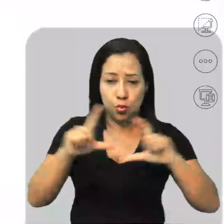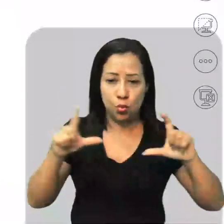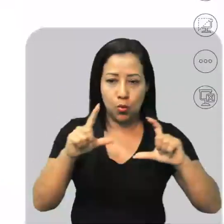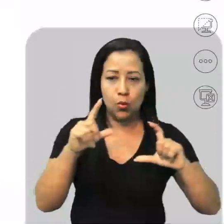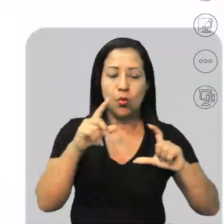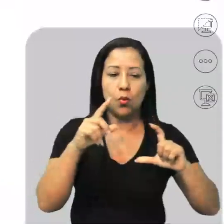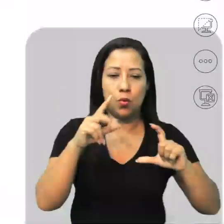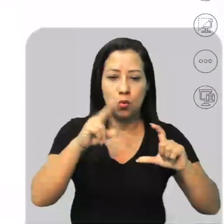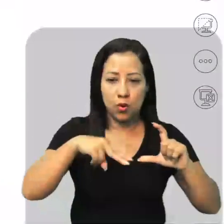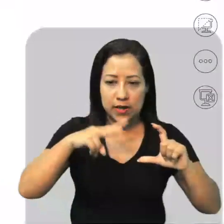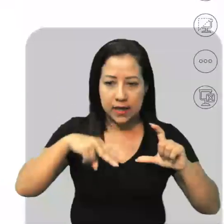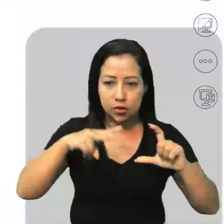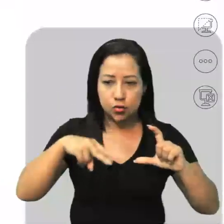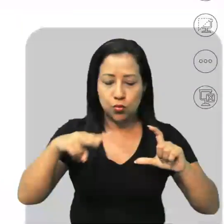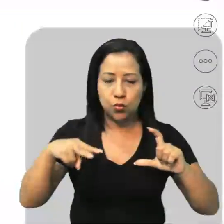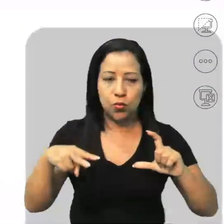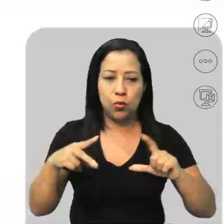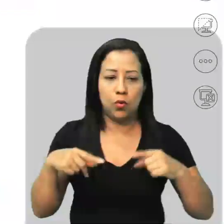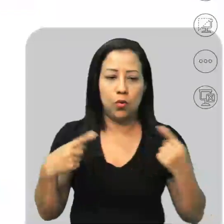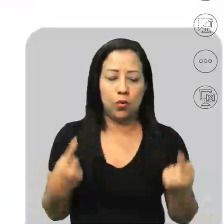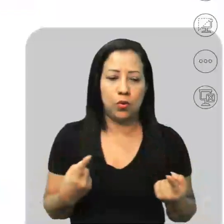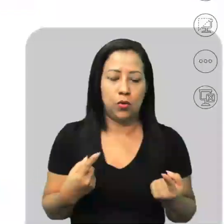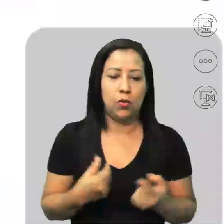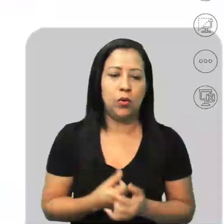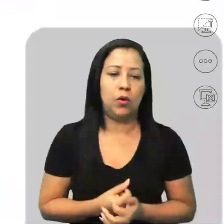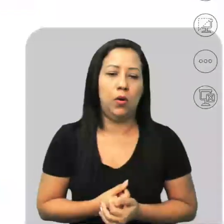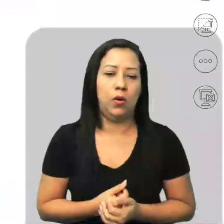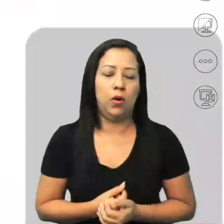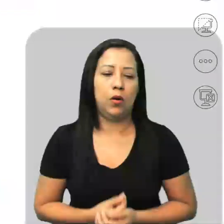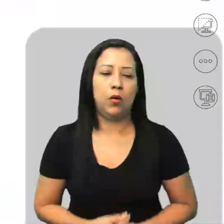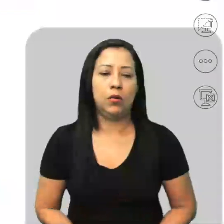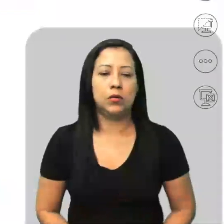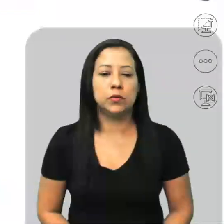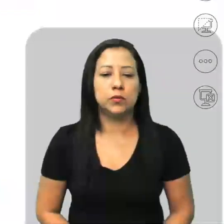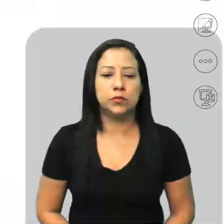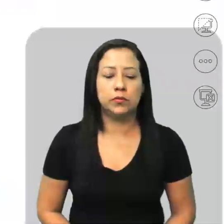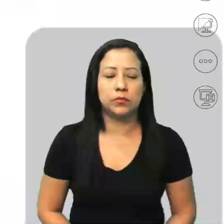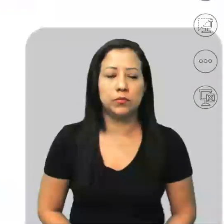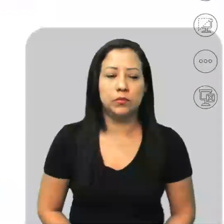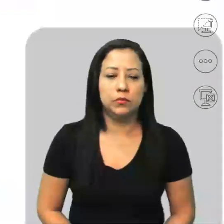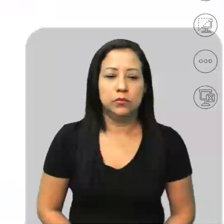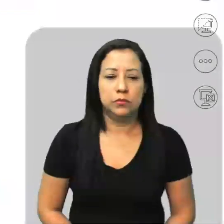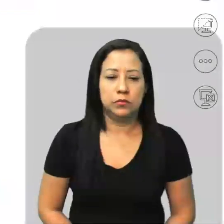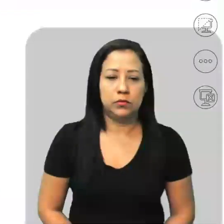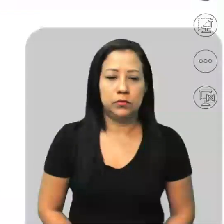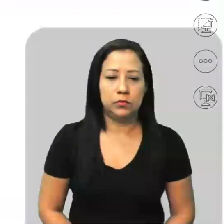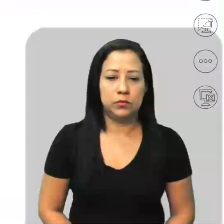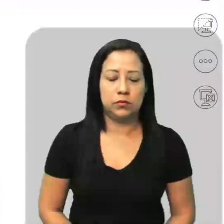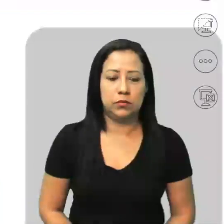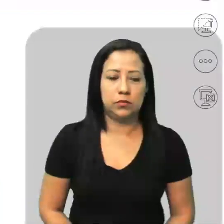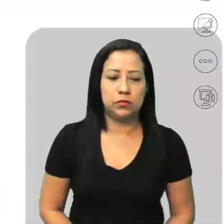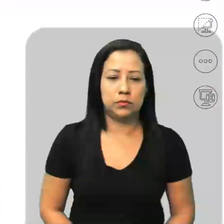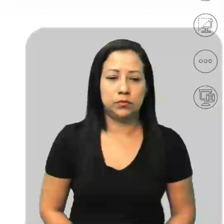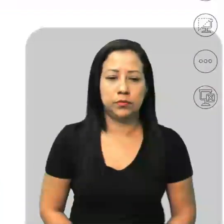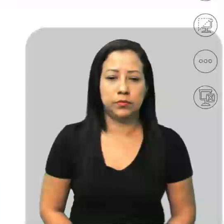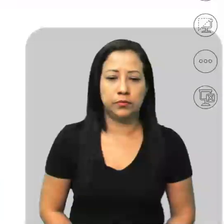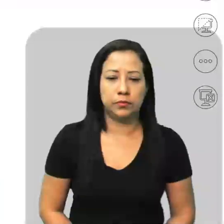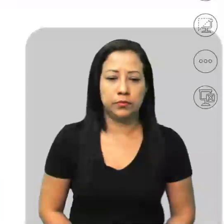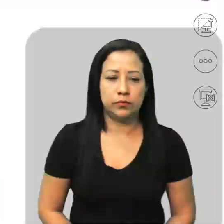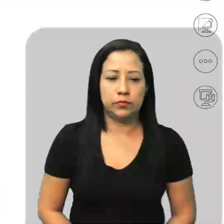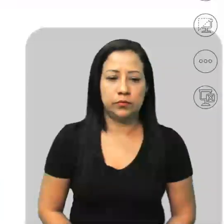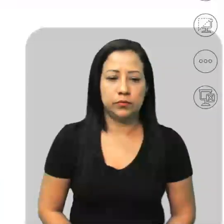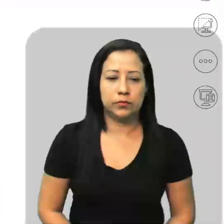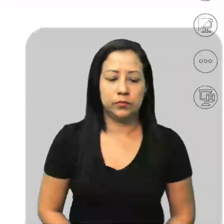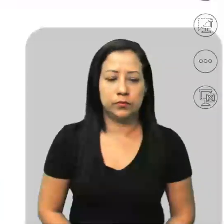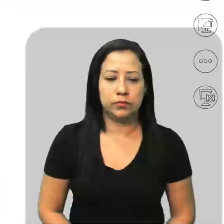mesmo tempo que resulta do estágio de desenvolvimento socioeconômico, a distribuição da população em faixa etária causa impacto na